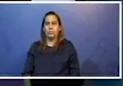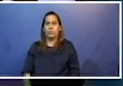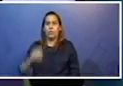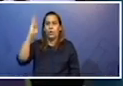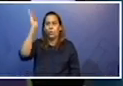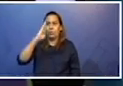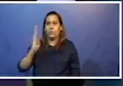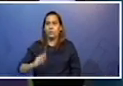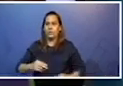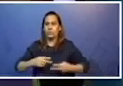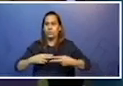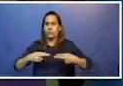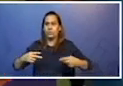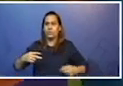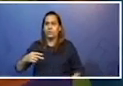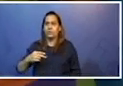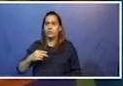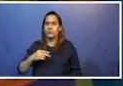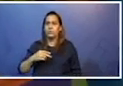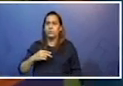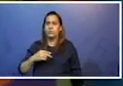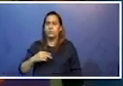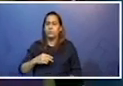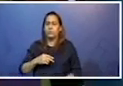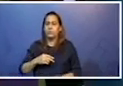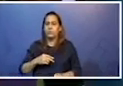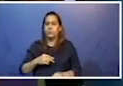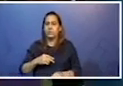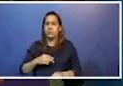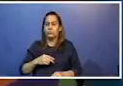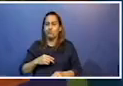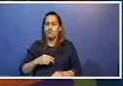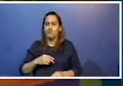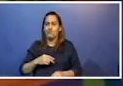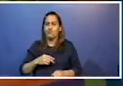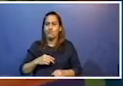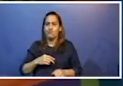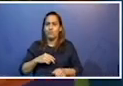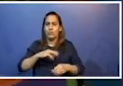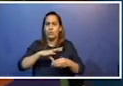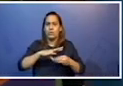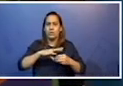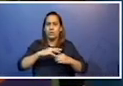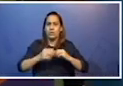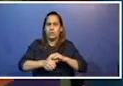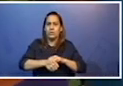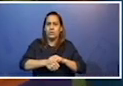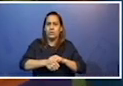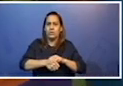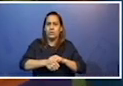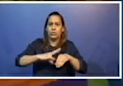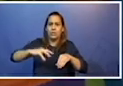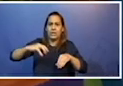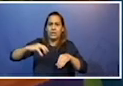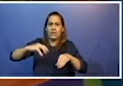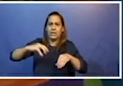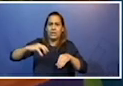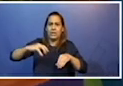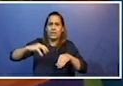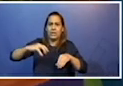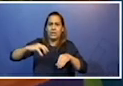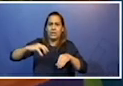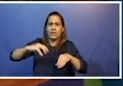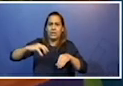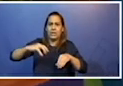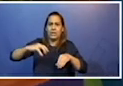Brasil existem 10 espécies de tatu. 3 são descritas a seguir. Então, nós temos aqui 3, o tatu canastra, tatu peba